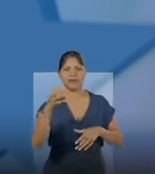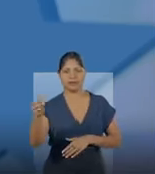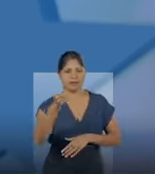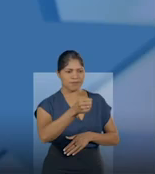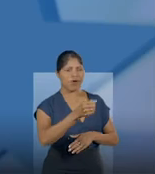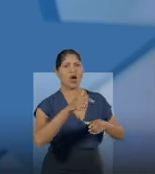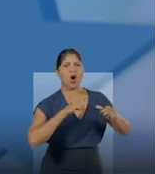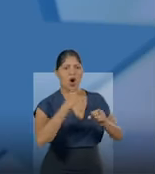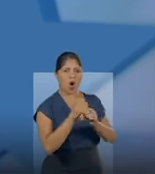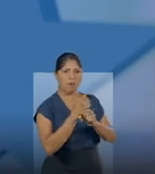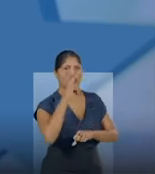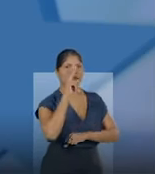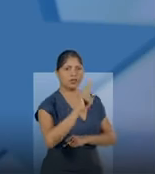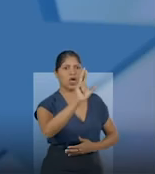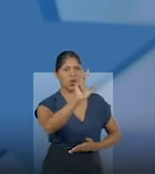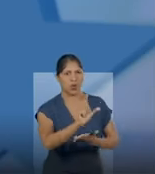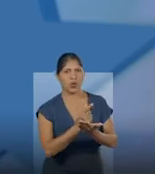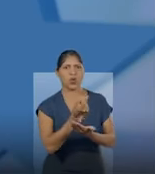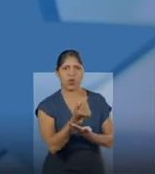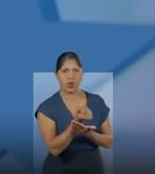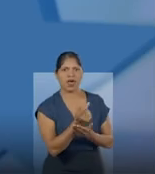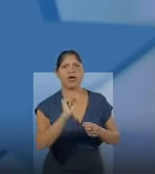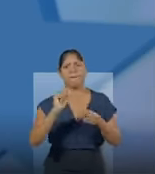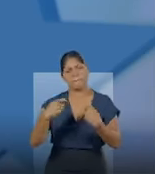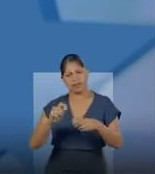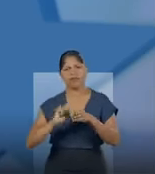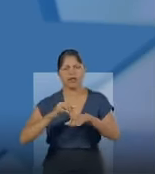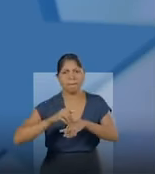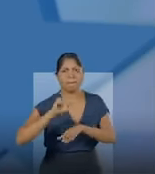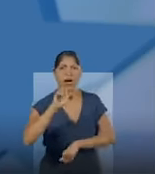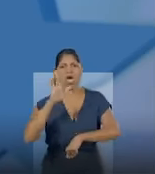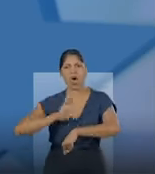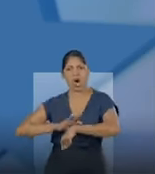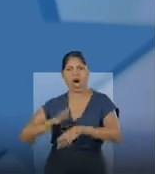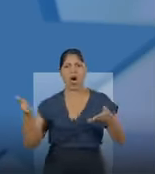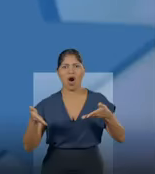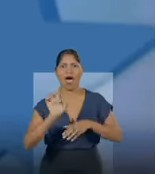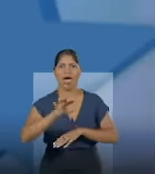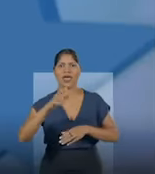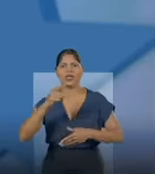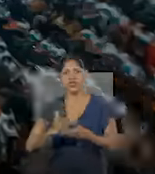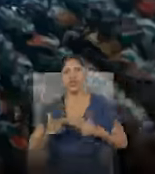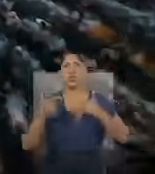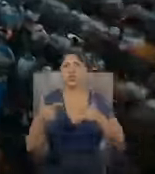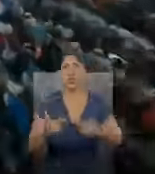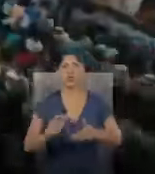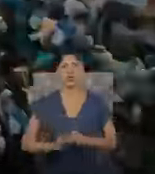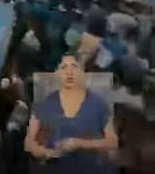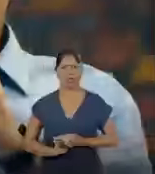e fortalecendo a economia. Mas precisamos fazer muito mais. A hora agora é de continuar avançando.